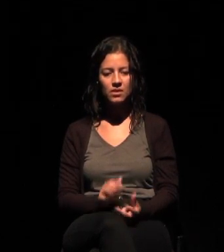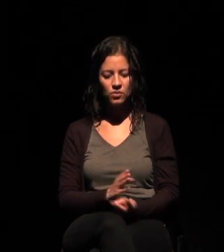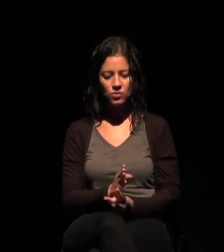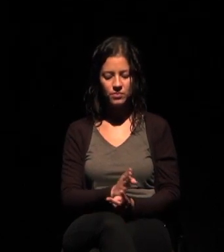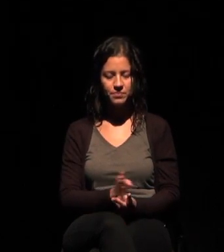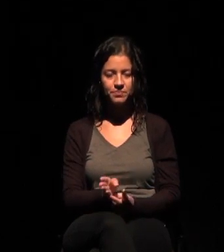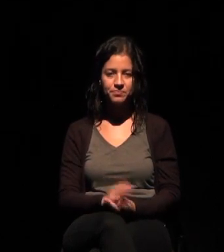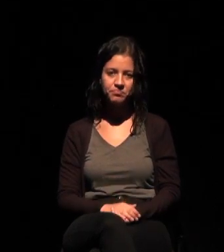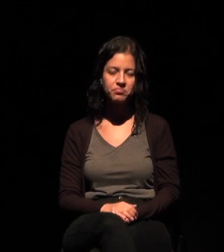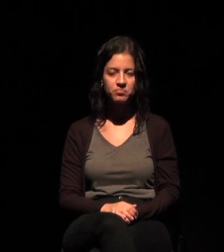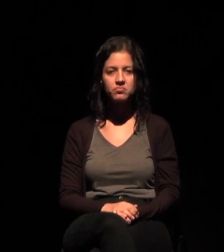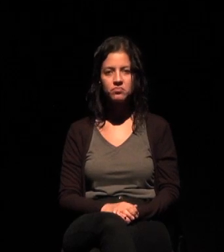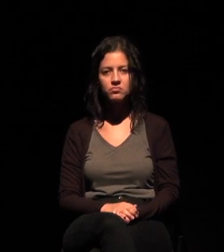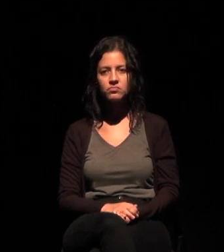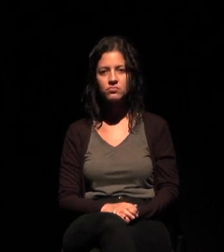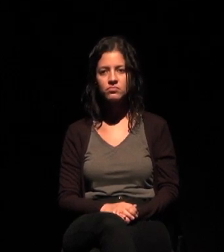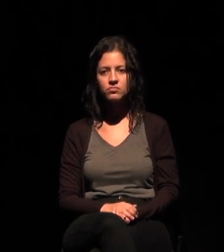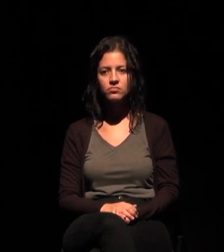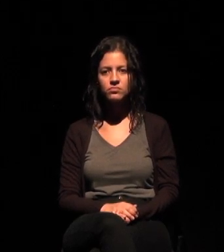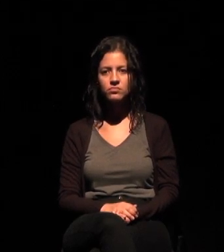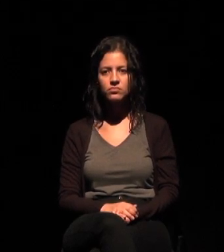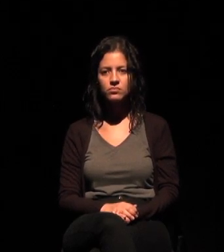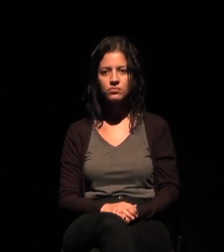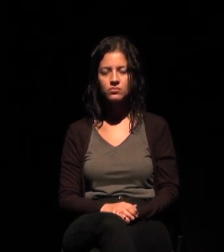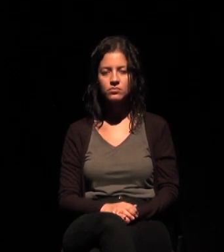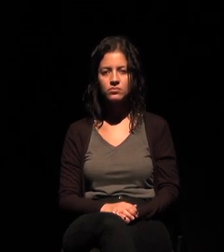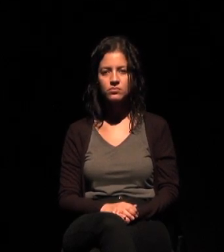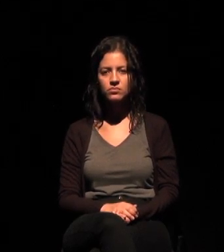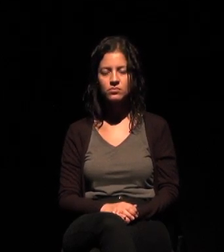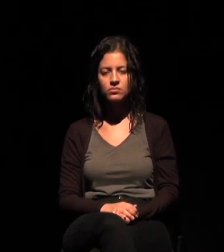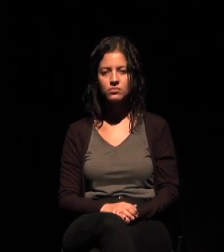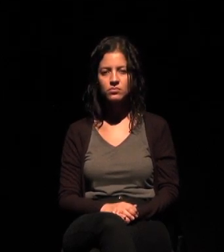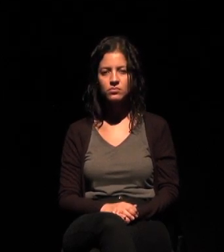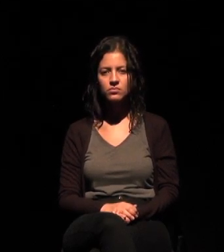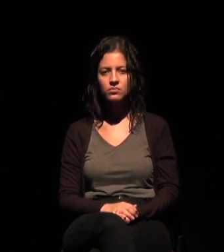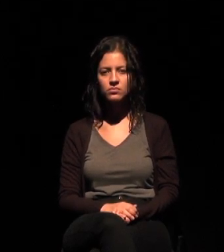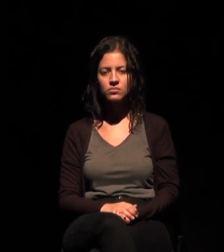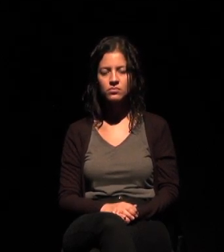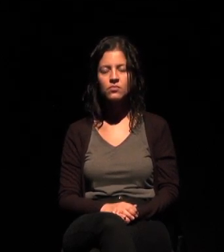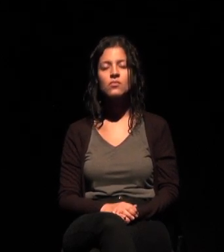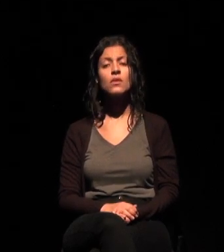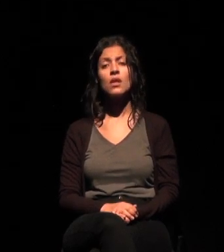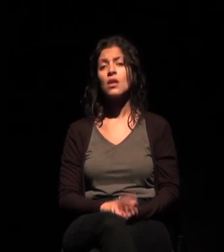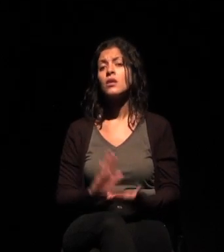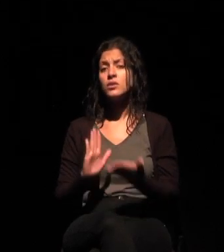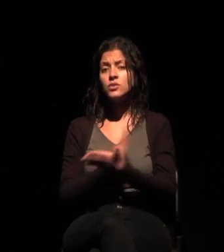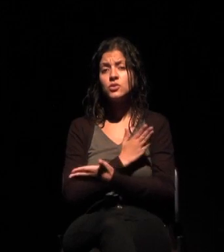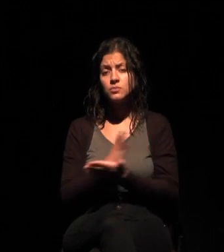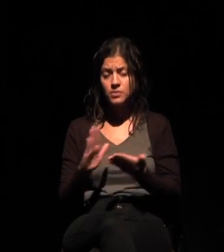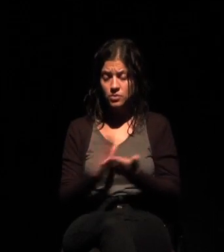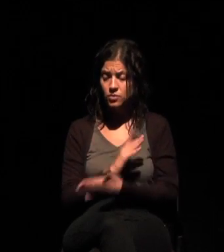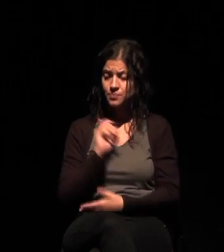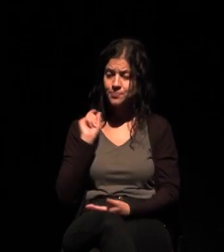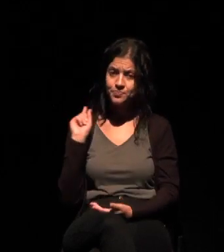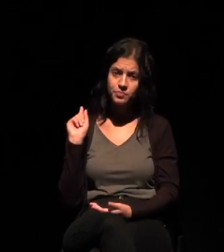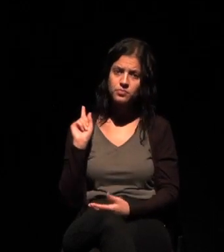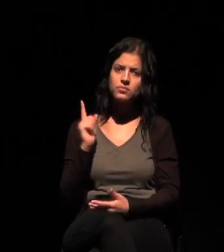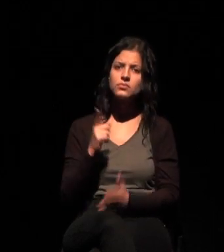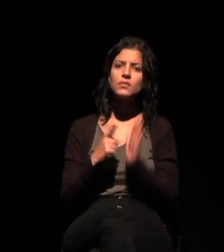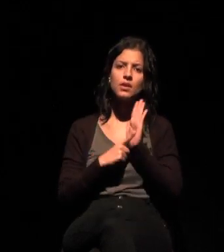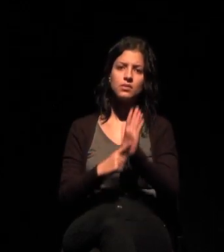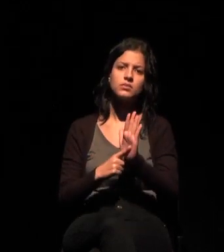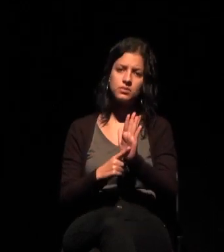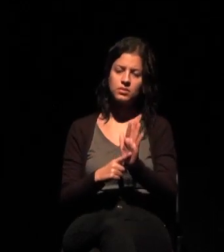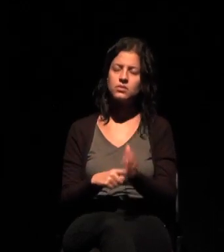nós devemos esta apresentação em alguns pontos deus é uma questão muito larga e essa de facto é o